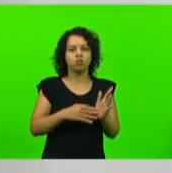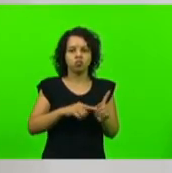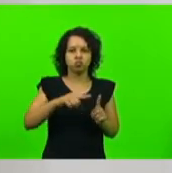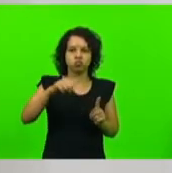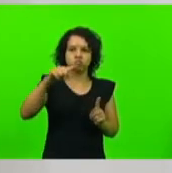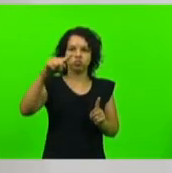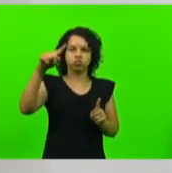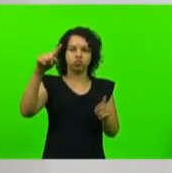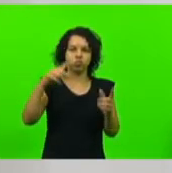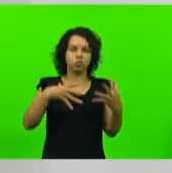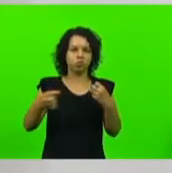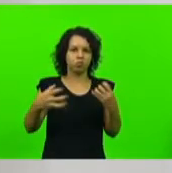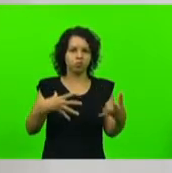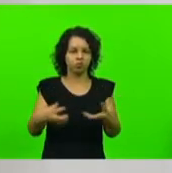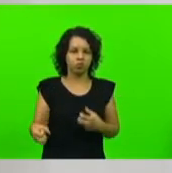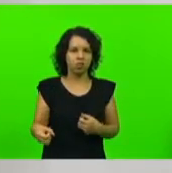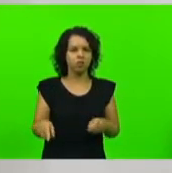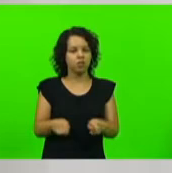aqui no Brasil também.